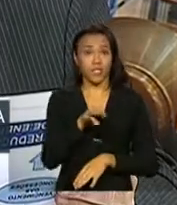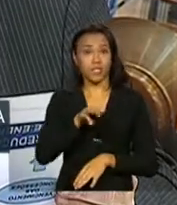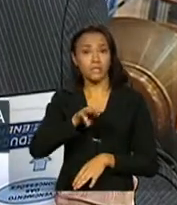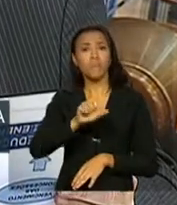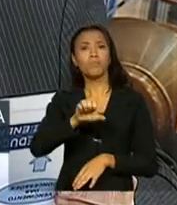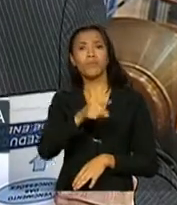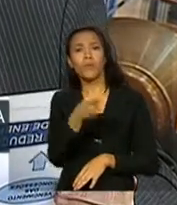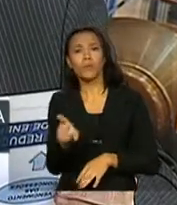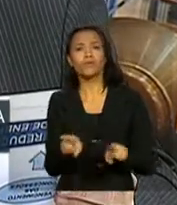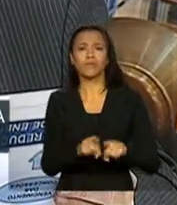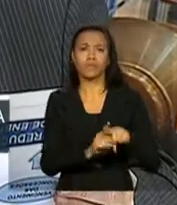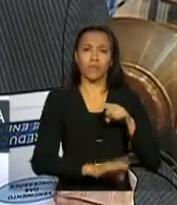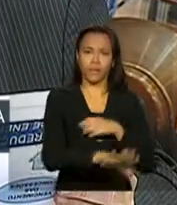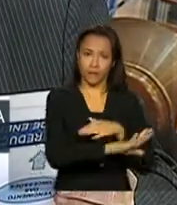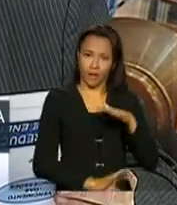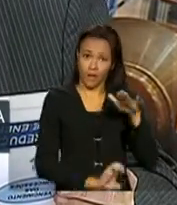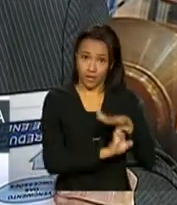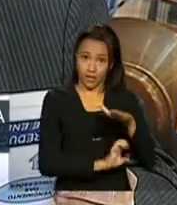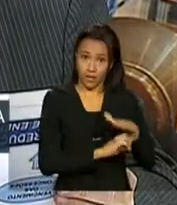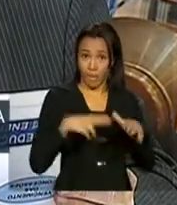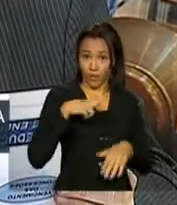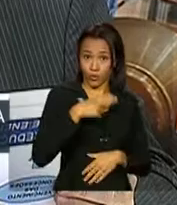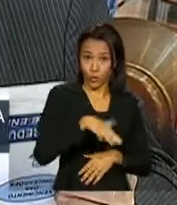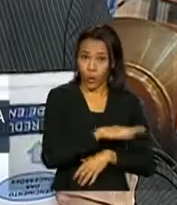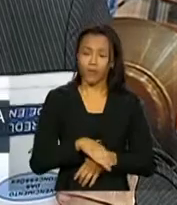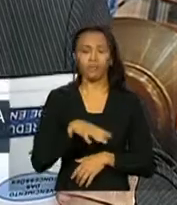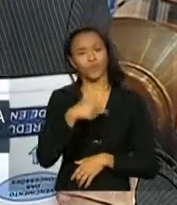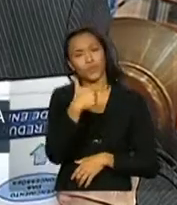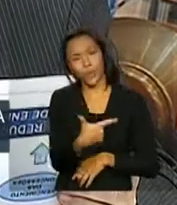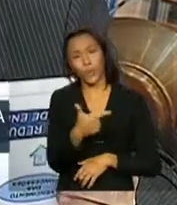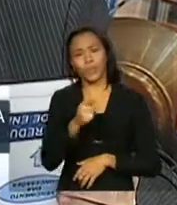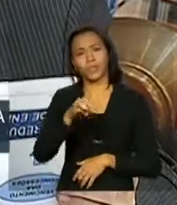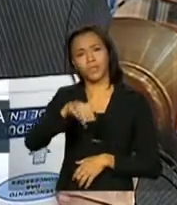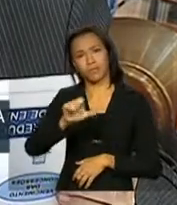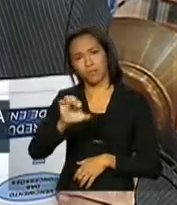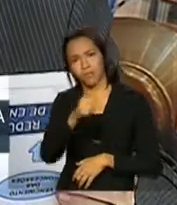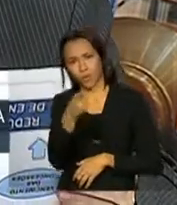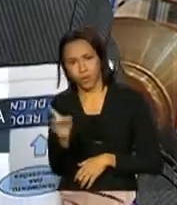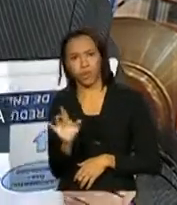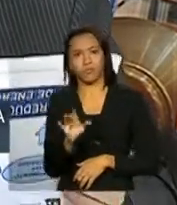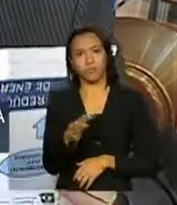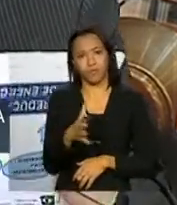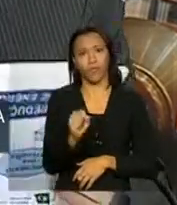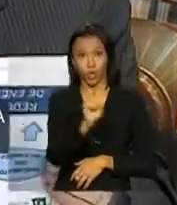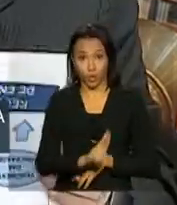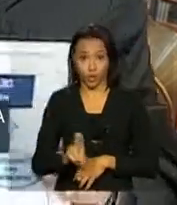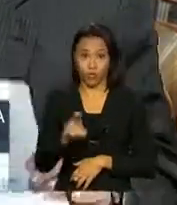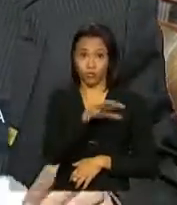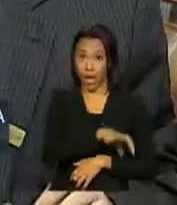e dos privados, da ordem de 2 milhões de unidades consumidoras.